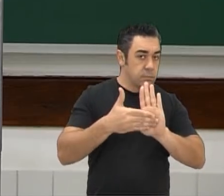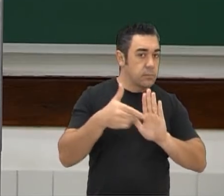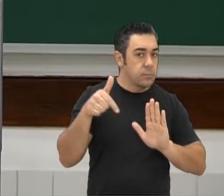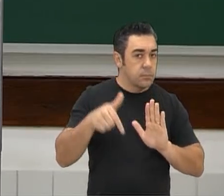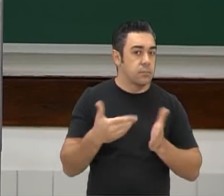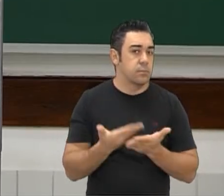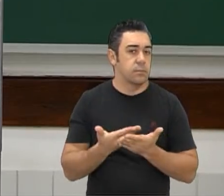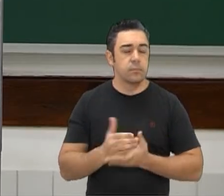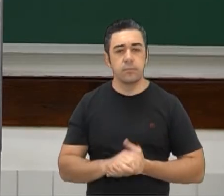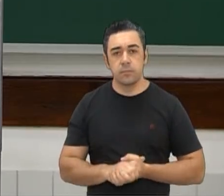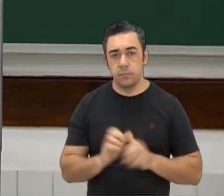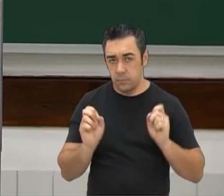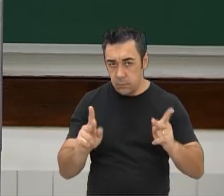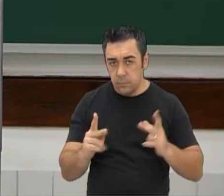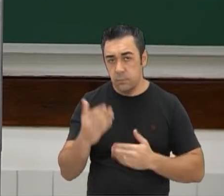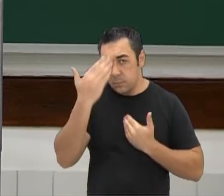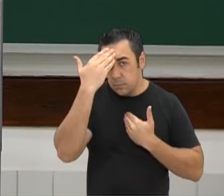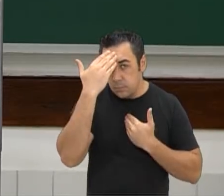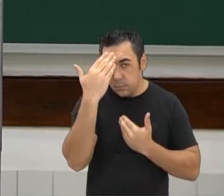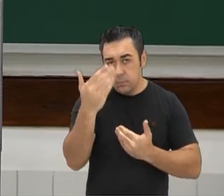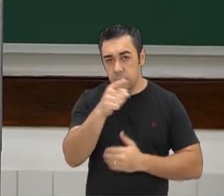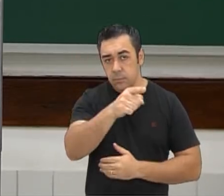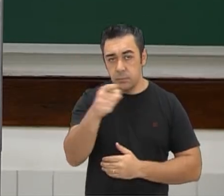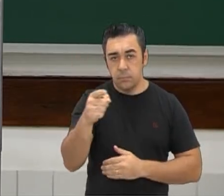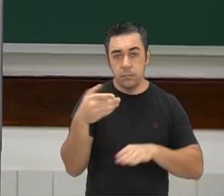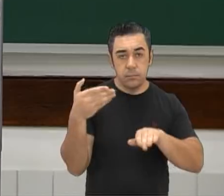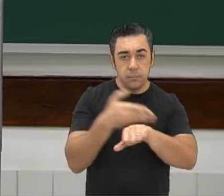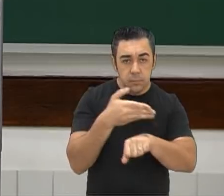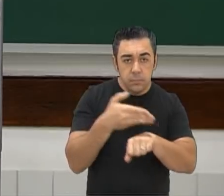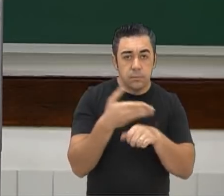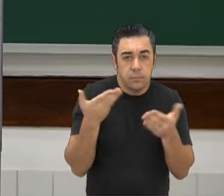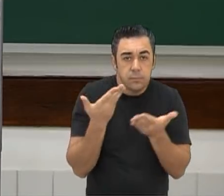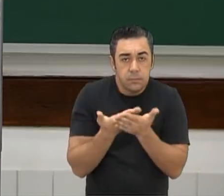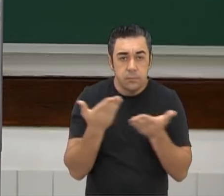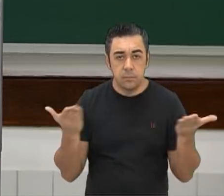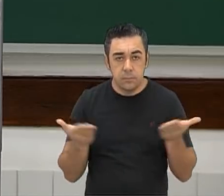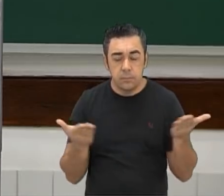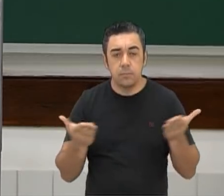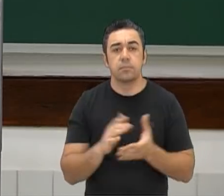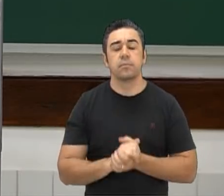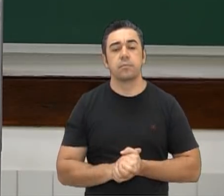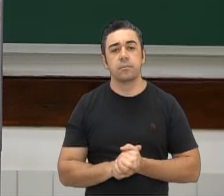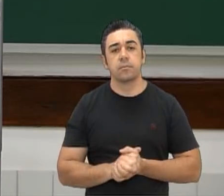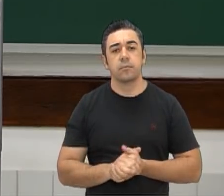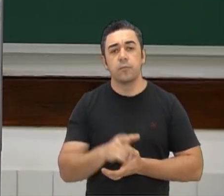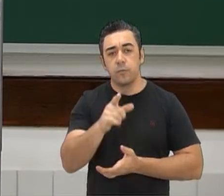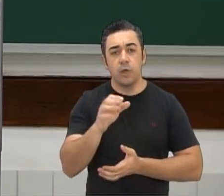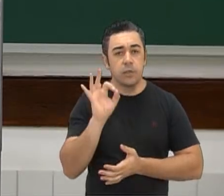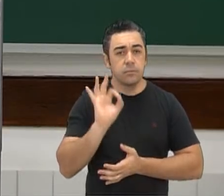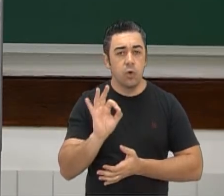aulas, ok? Então o professor agradece aí a participação de vocês na aula de hoje e deseja a vocês aí um